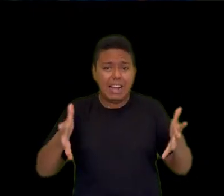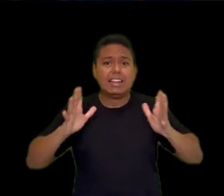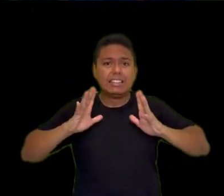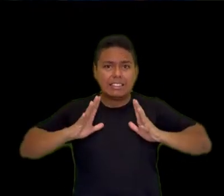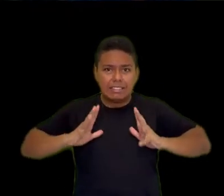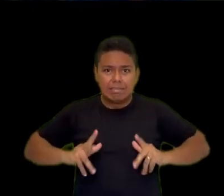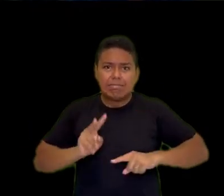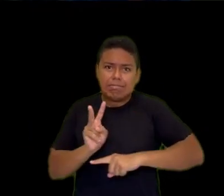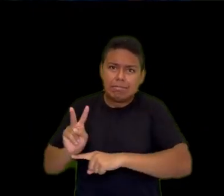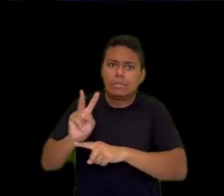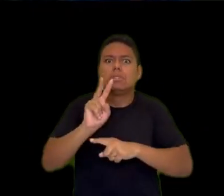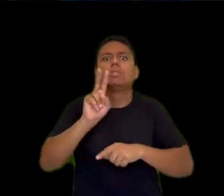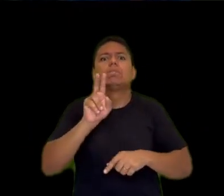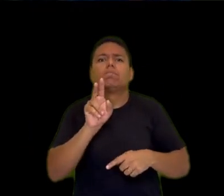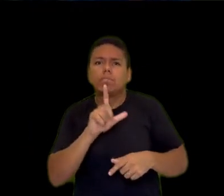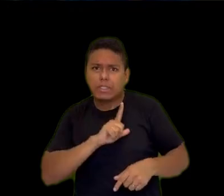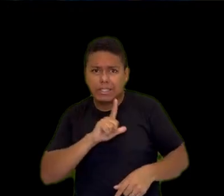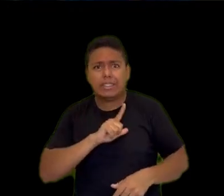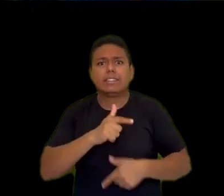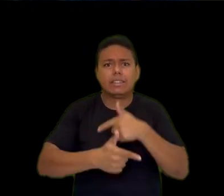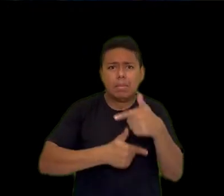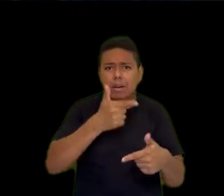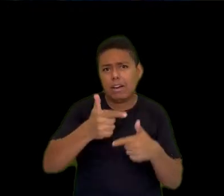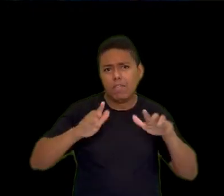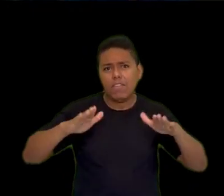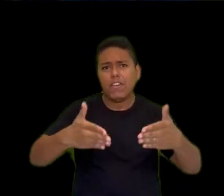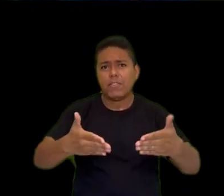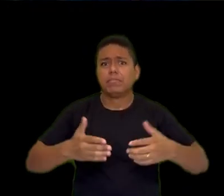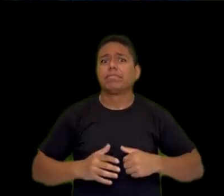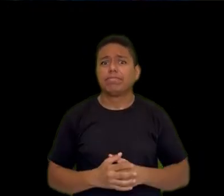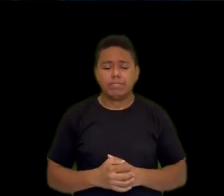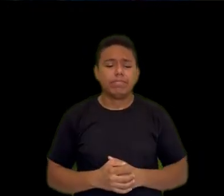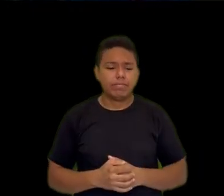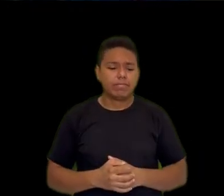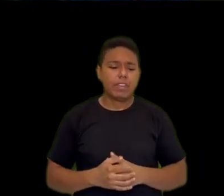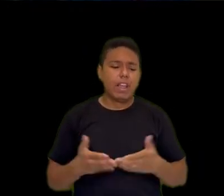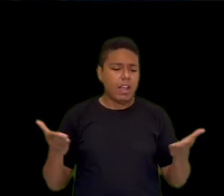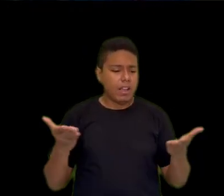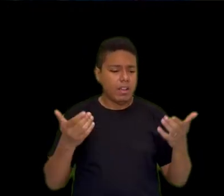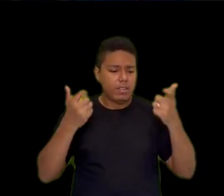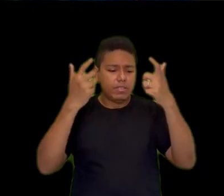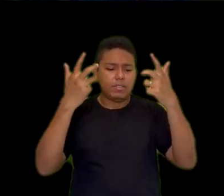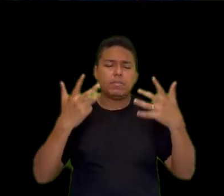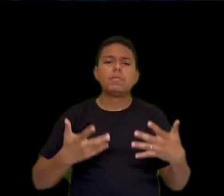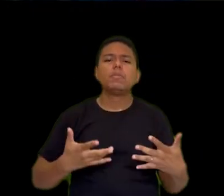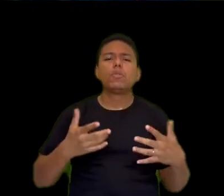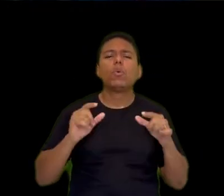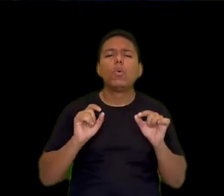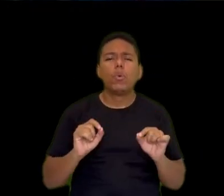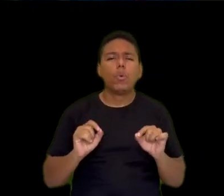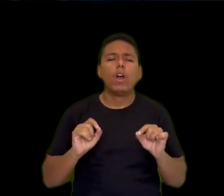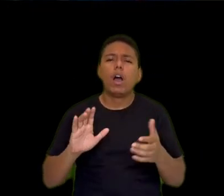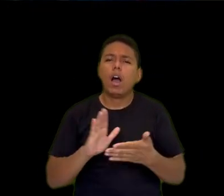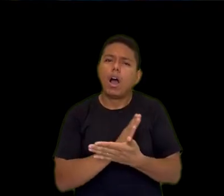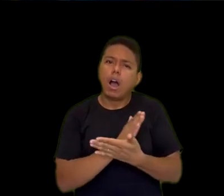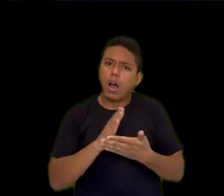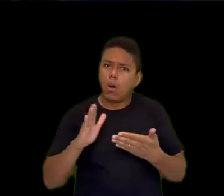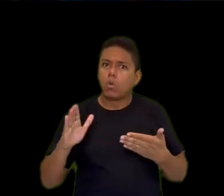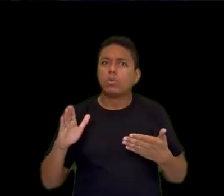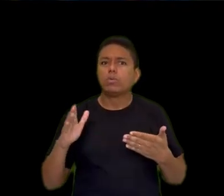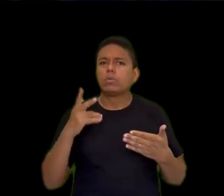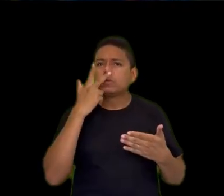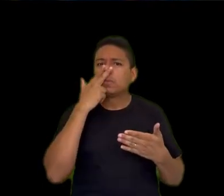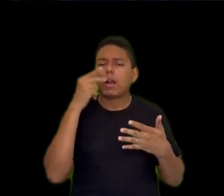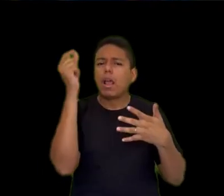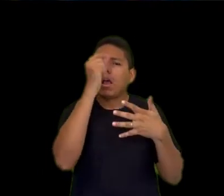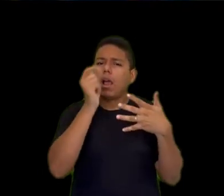Eu vou falar um pouquinho sobre alguns pressupostos da vigilância sanitária. Primeiro, é importante falar que o termo vigilância, ele tem